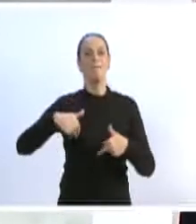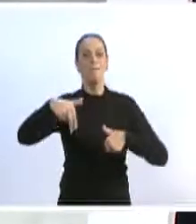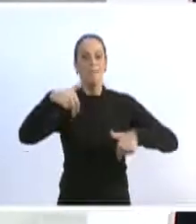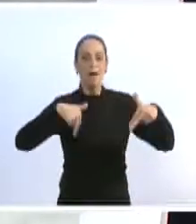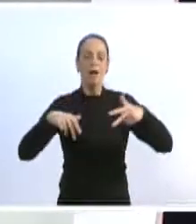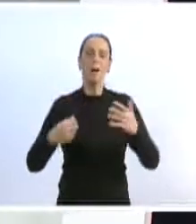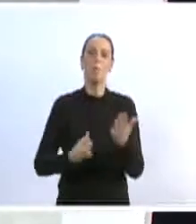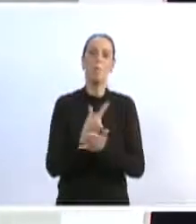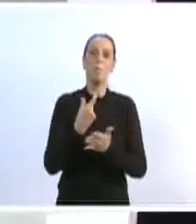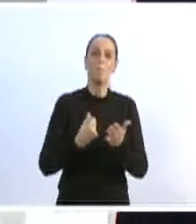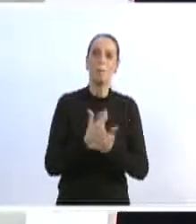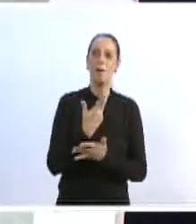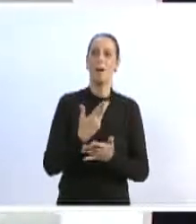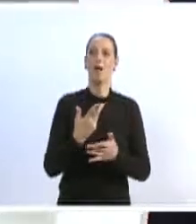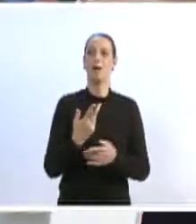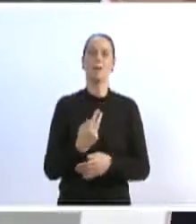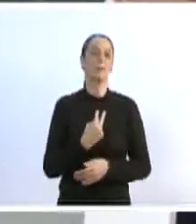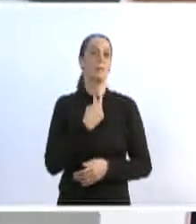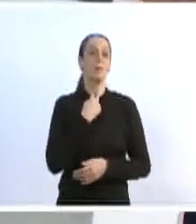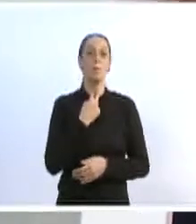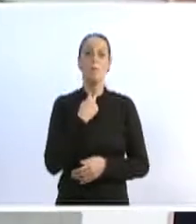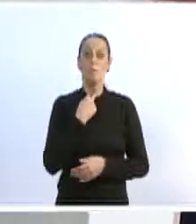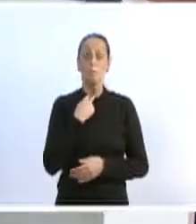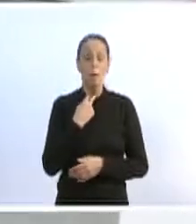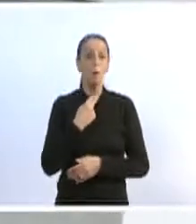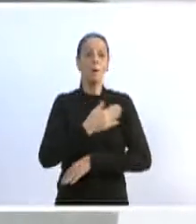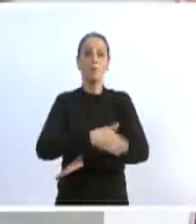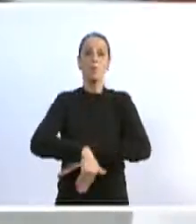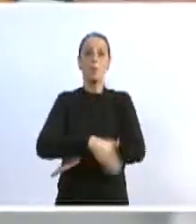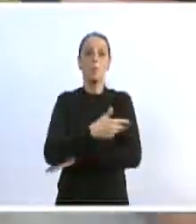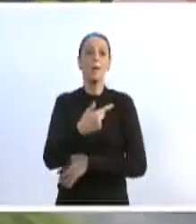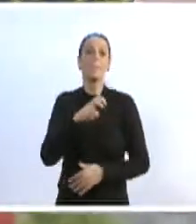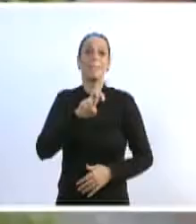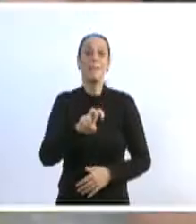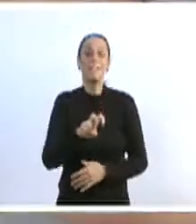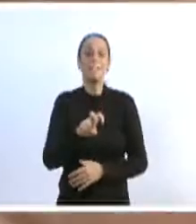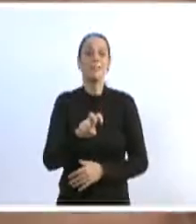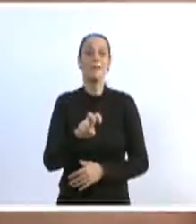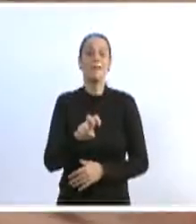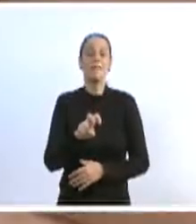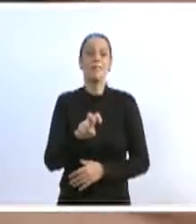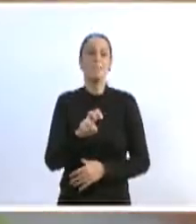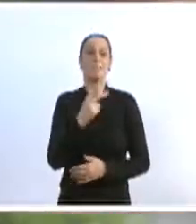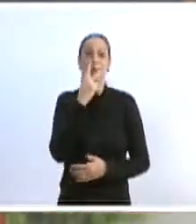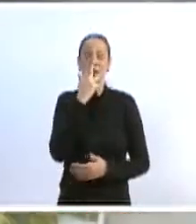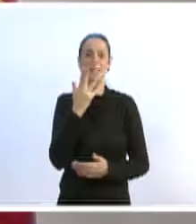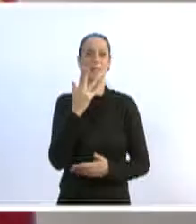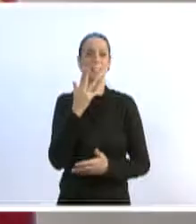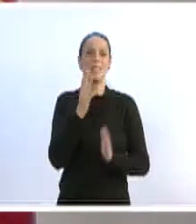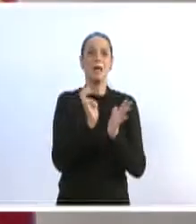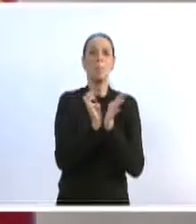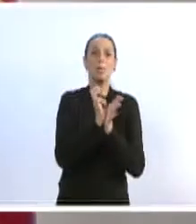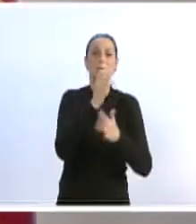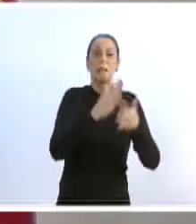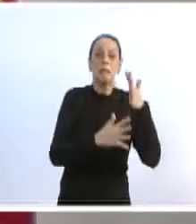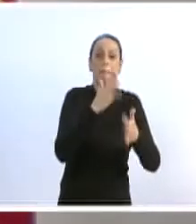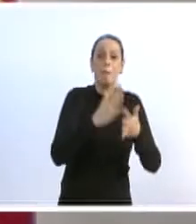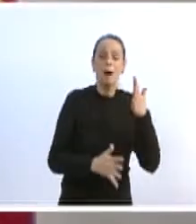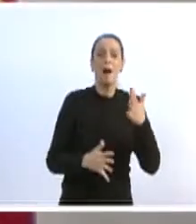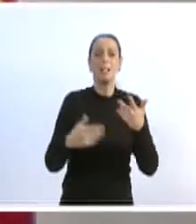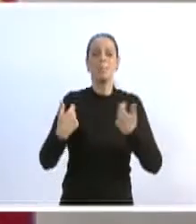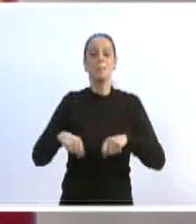alô a crise não pode ser da legislação não pode ser da burocracia tem que soltar